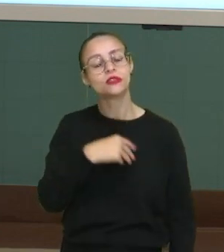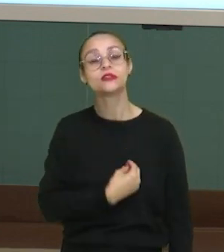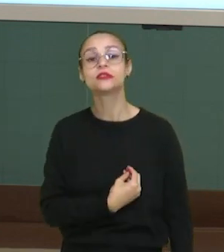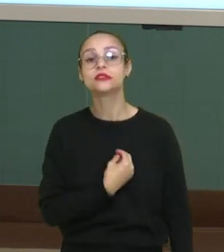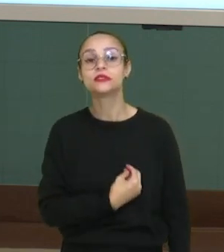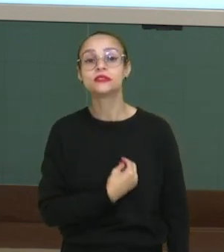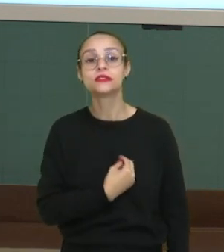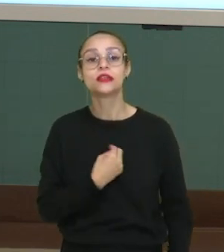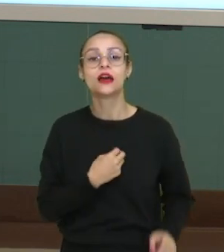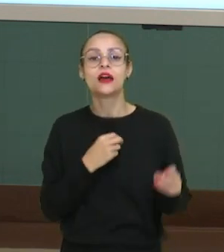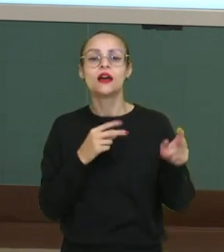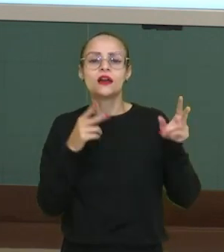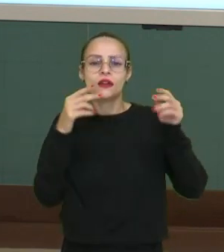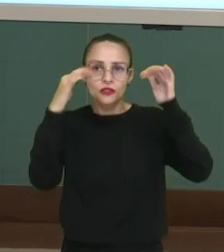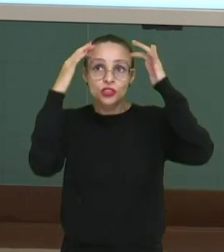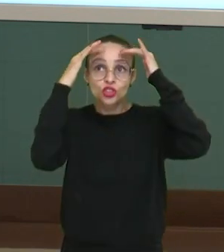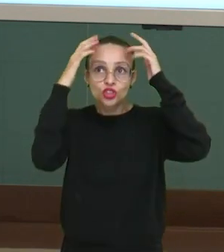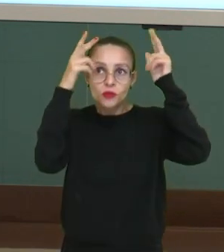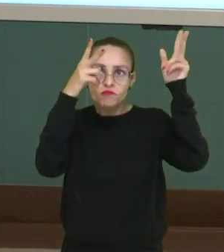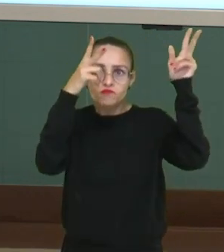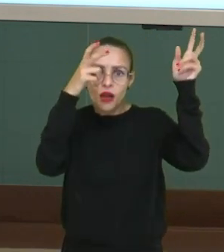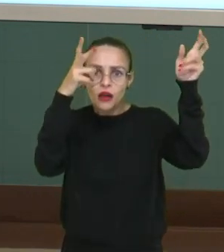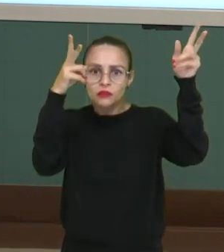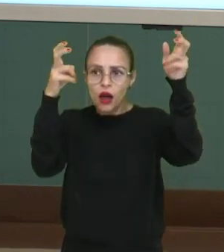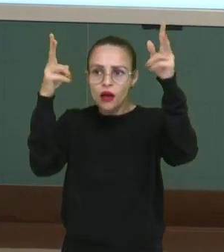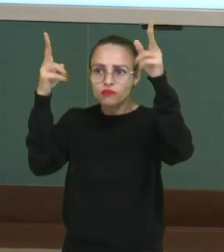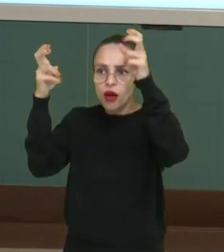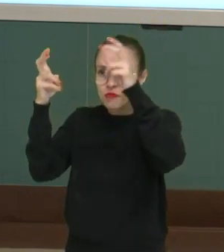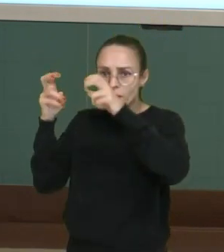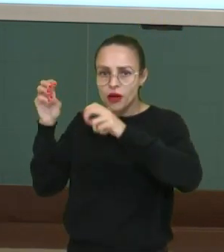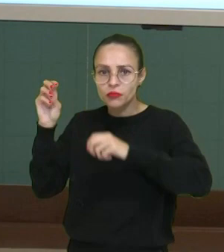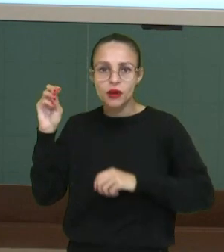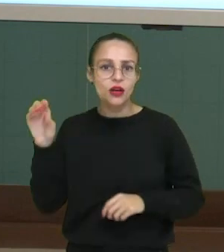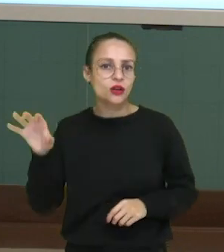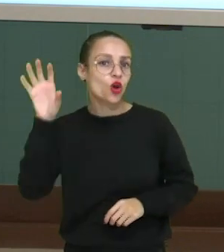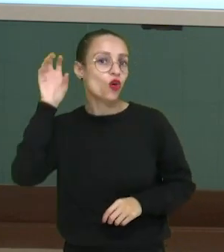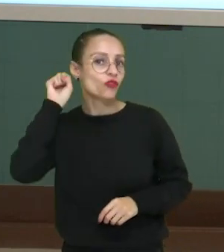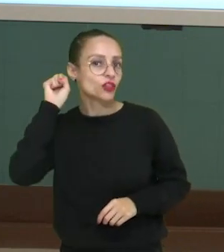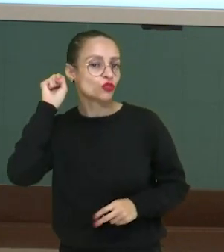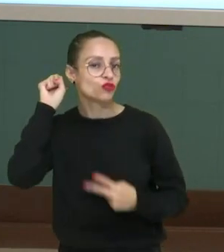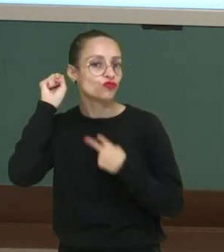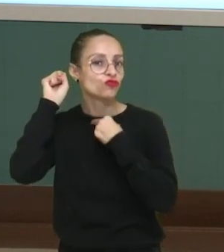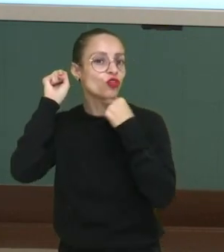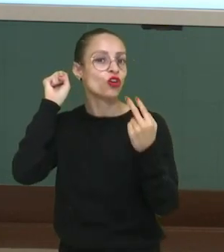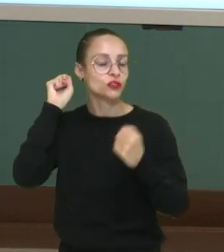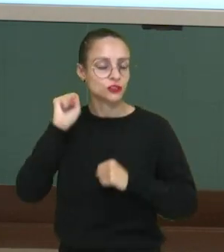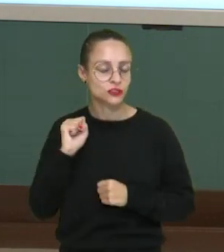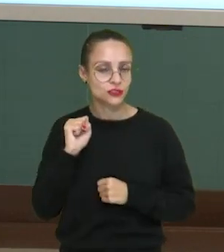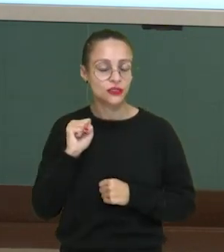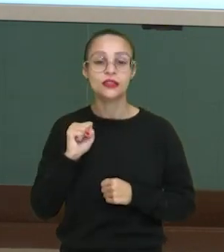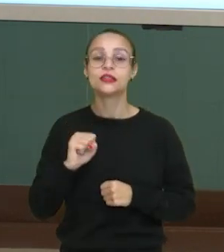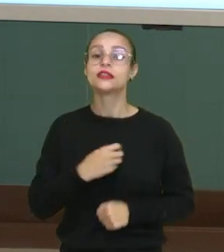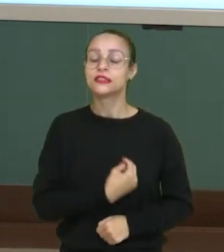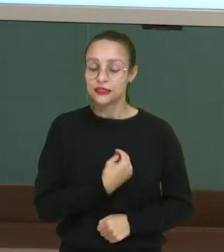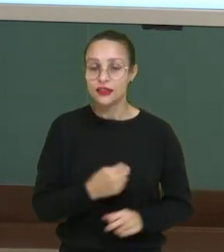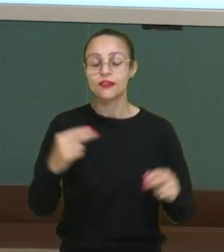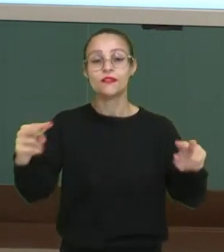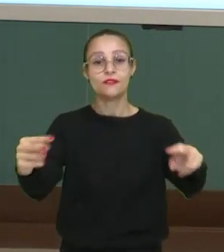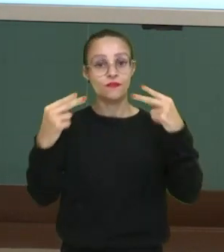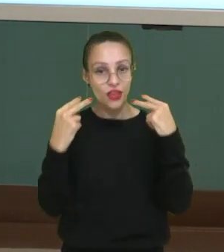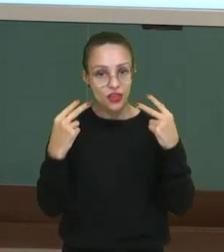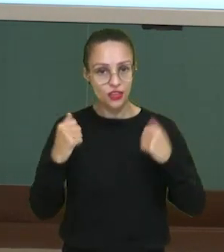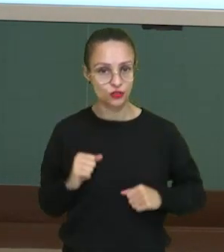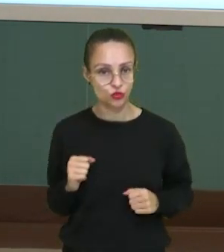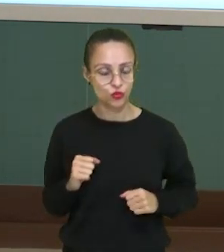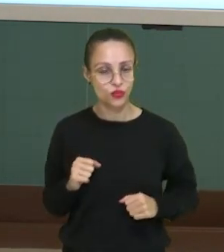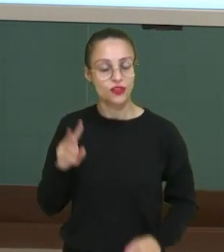está percebendo estímulos, está ouvindo a voz do Fabiano, está vendo o Fabiano,